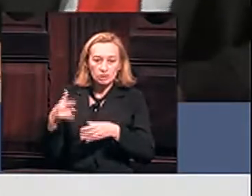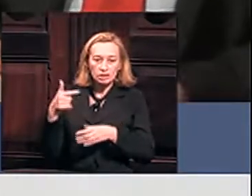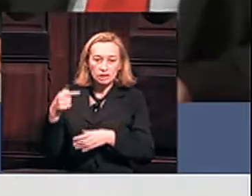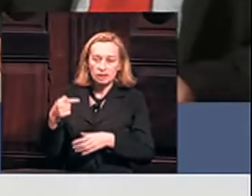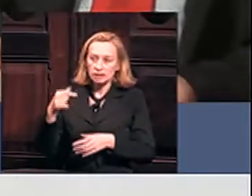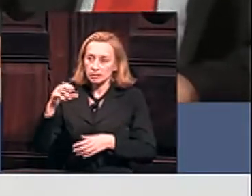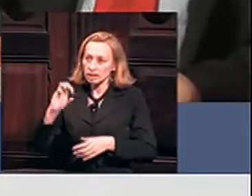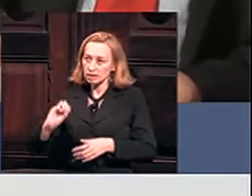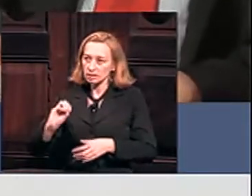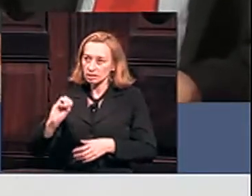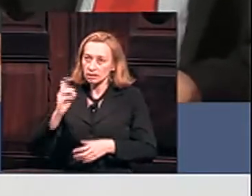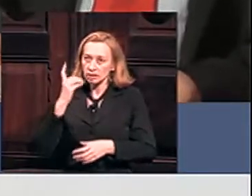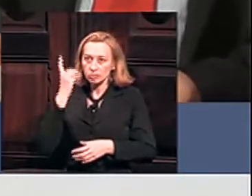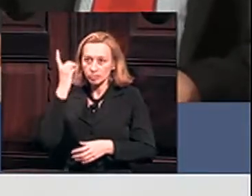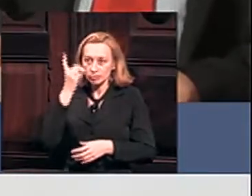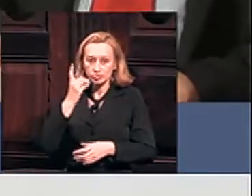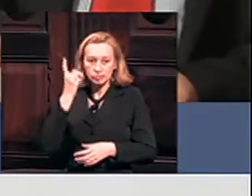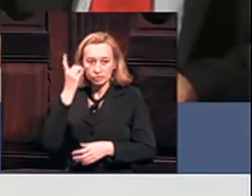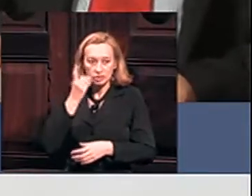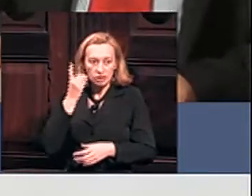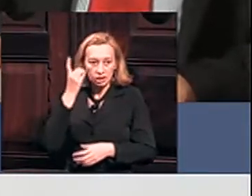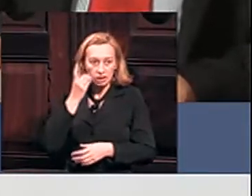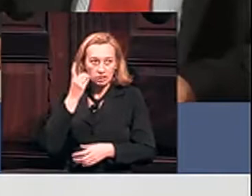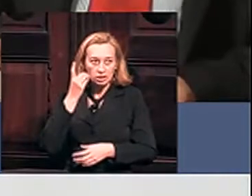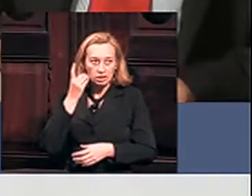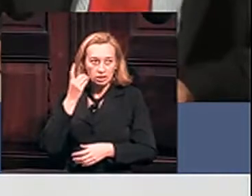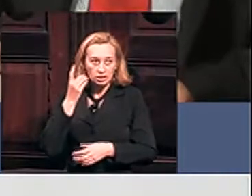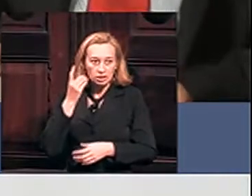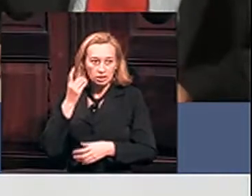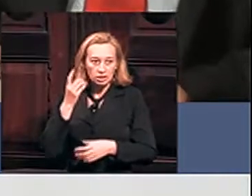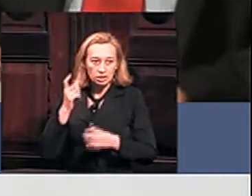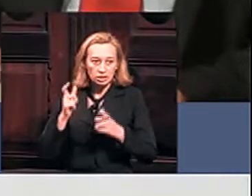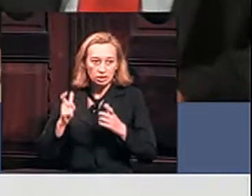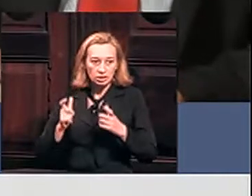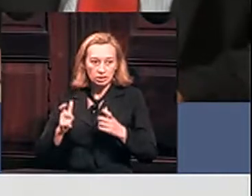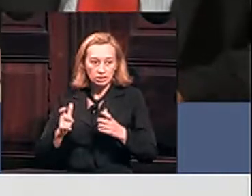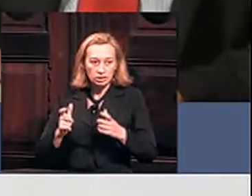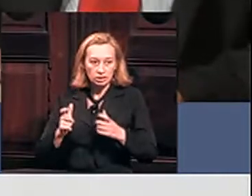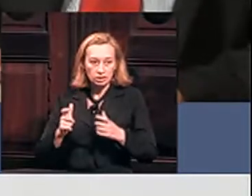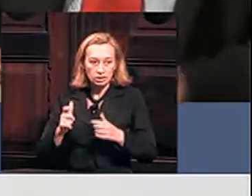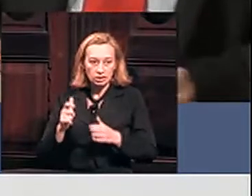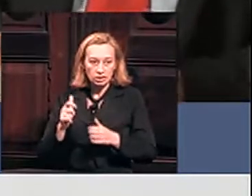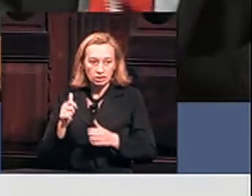senhores parlamentares, essa casa legislativa,